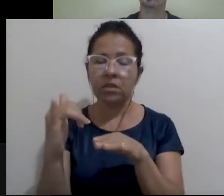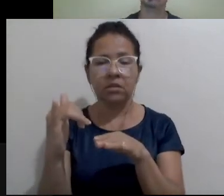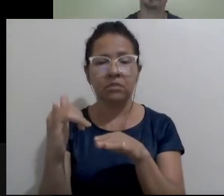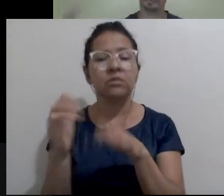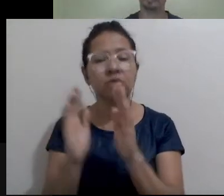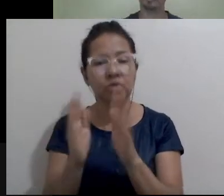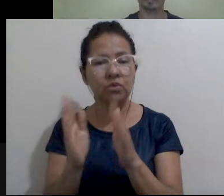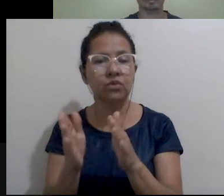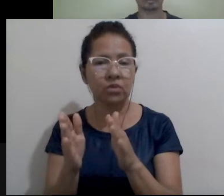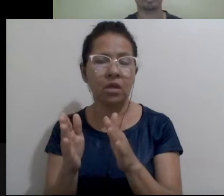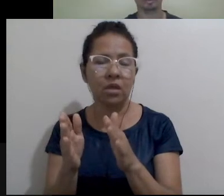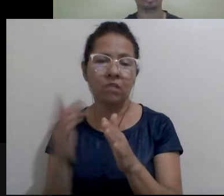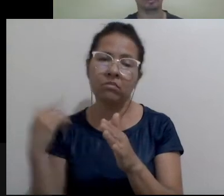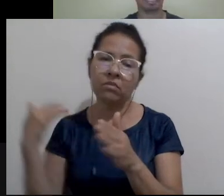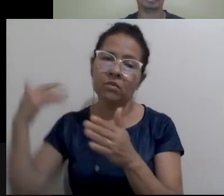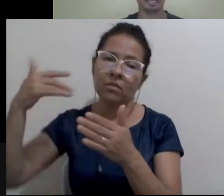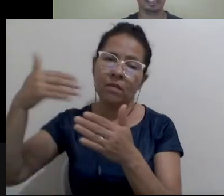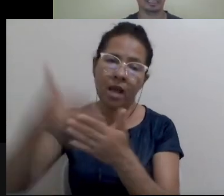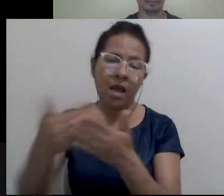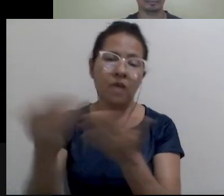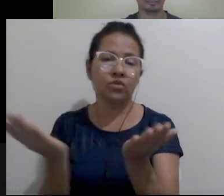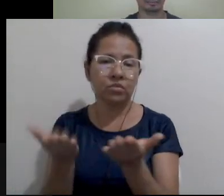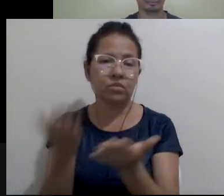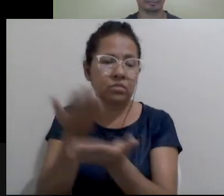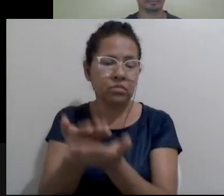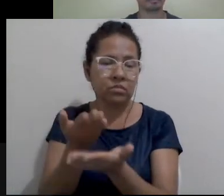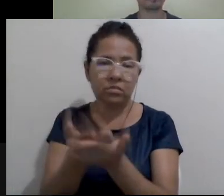já viemos vendo até aqui, né?